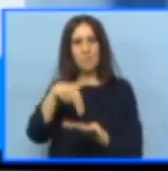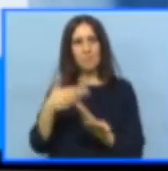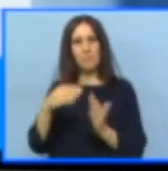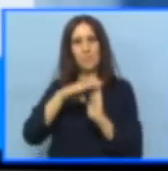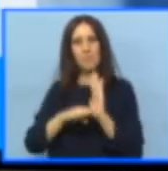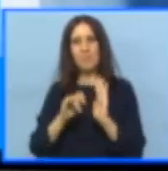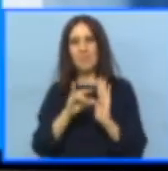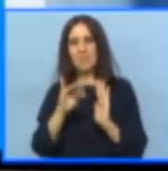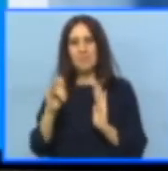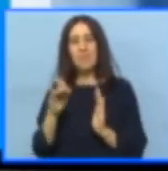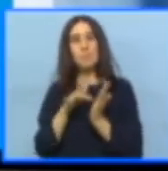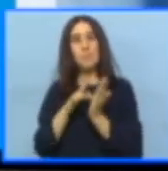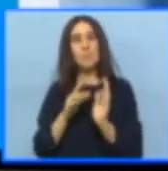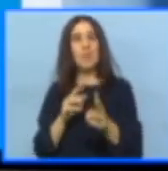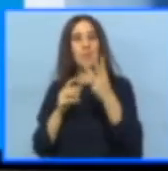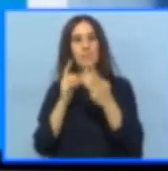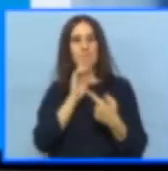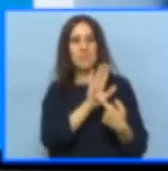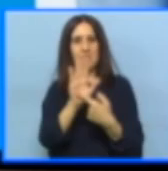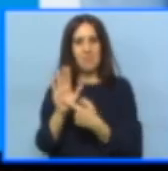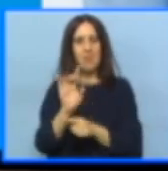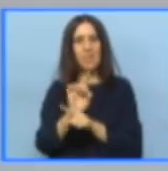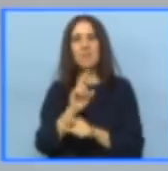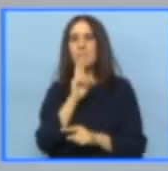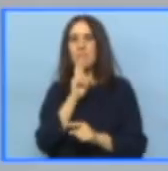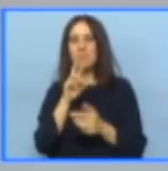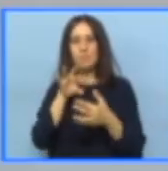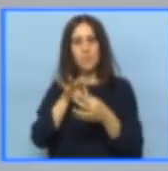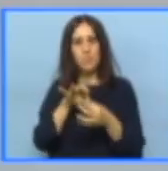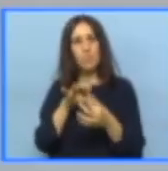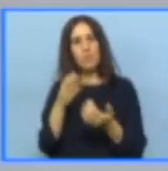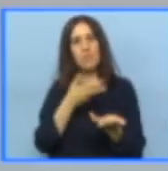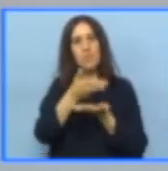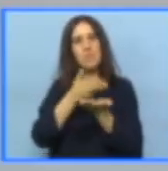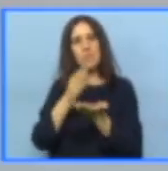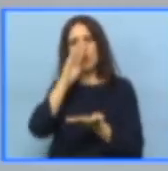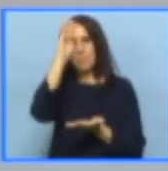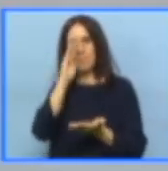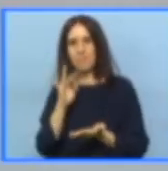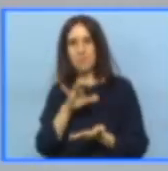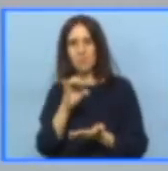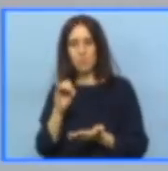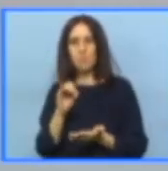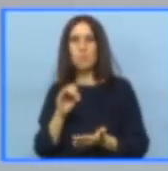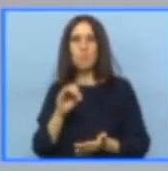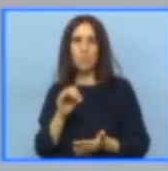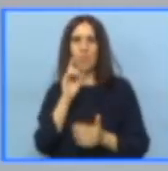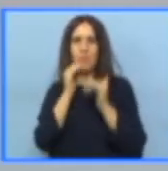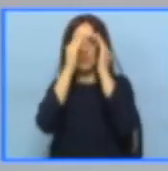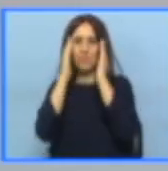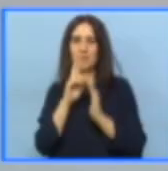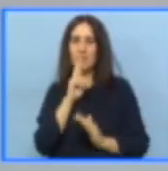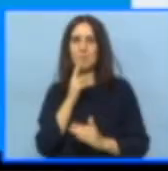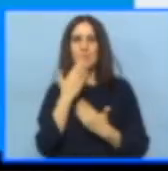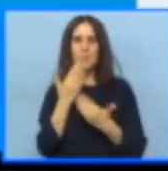apresentar estas 3 publicações sobre Fátima e sobre a relação do Papa Francisco com Nossa Senhora de Fátima.